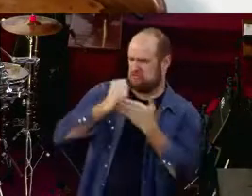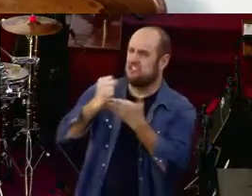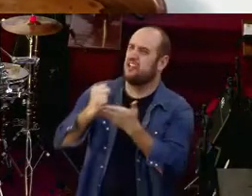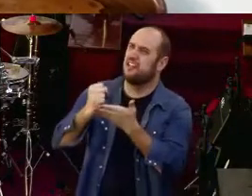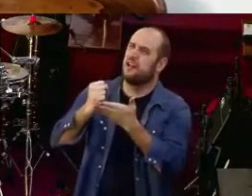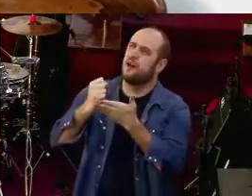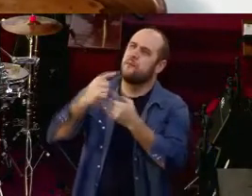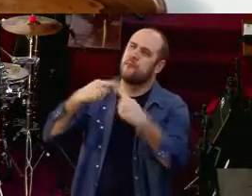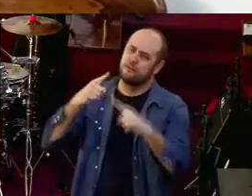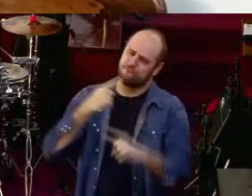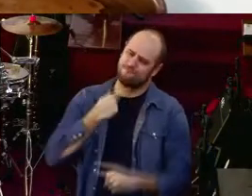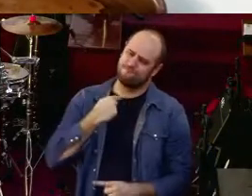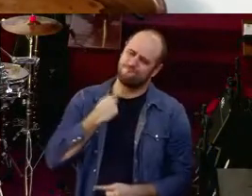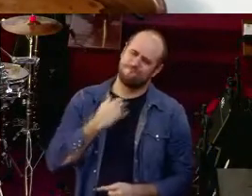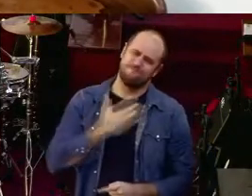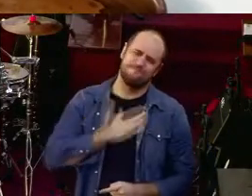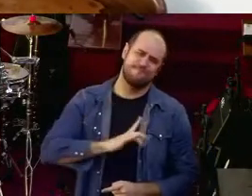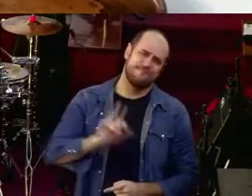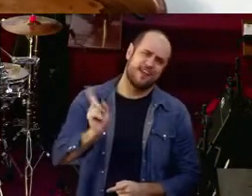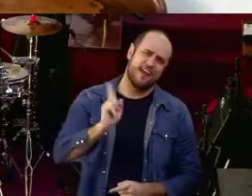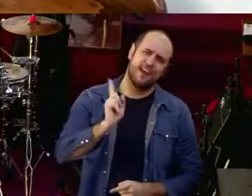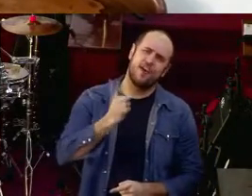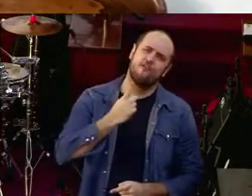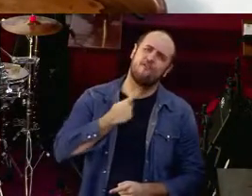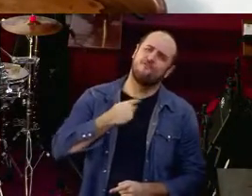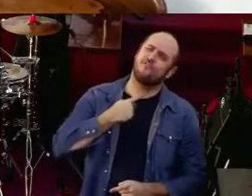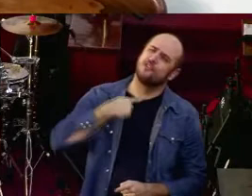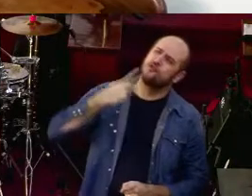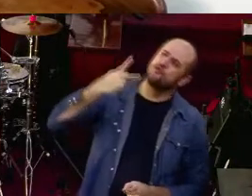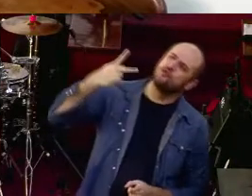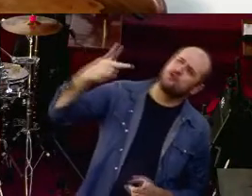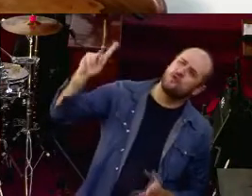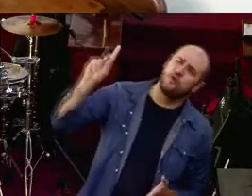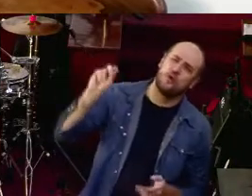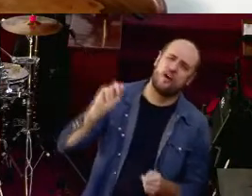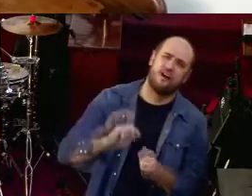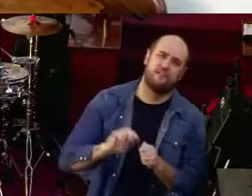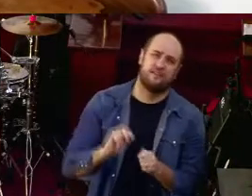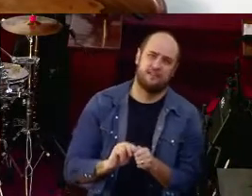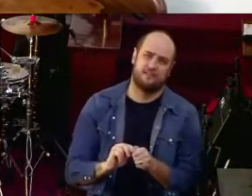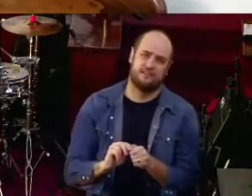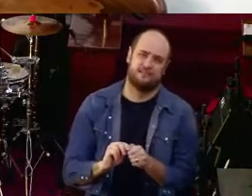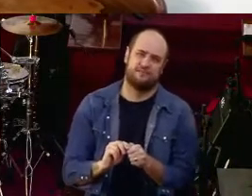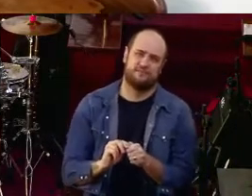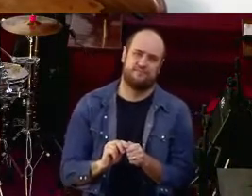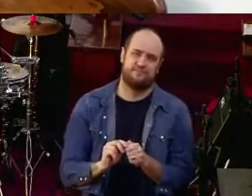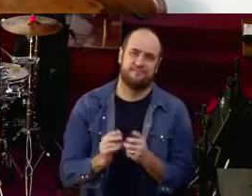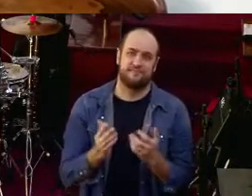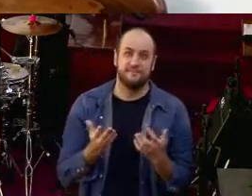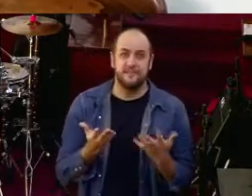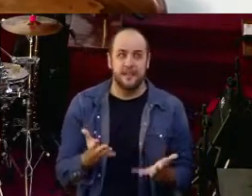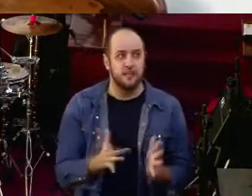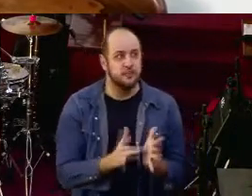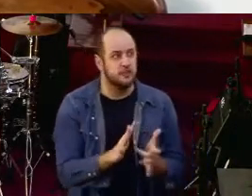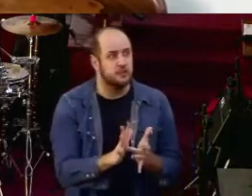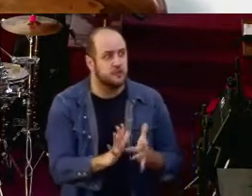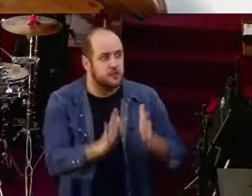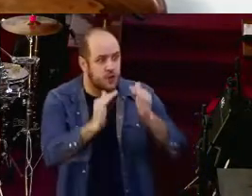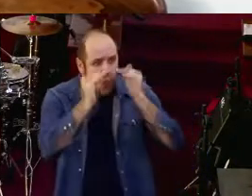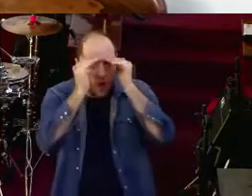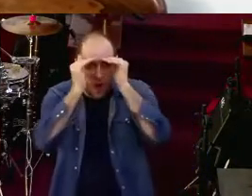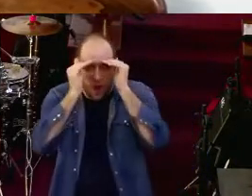seja feita a minha vontade, mas a tua vontade. Ele é o profeta, porque em